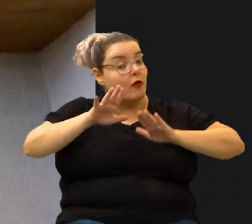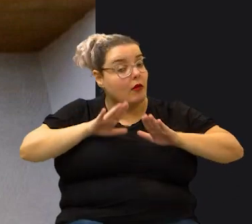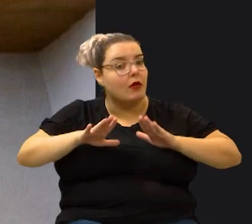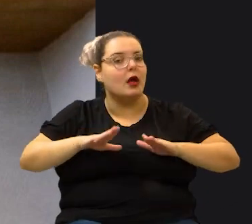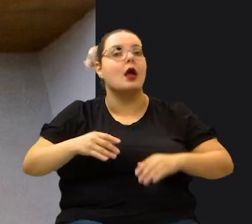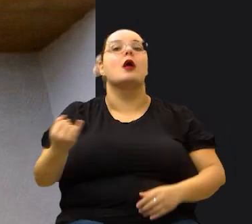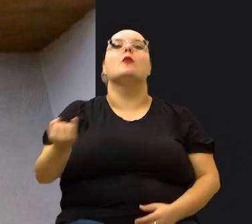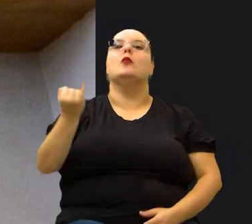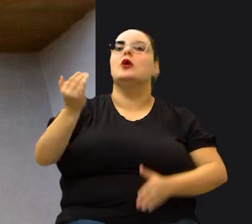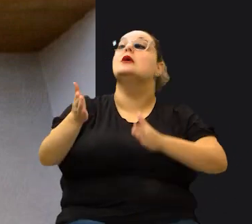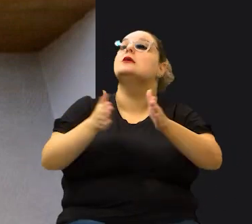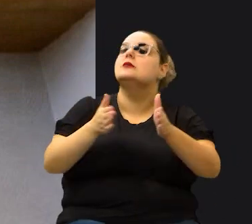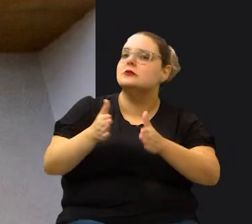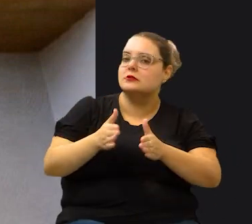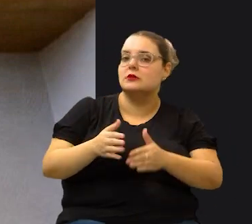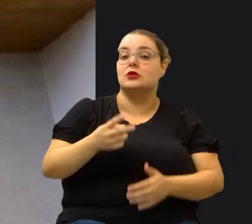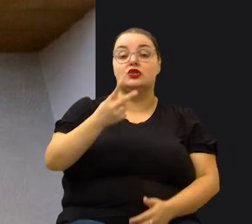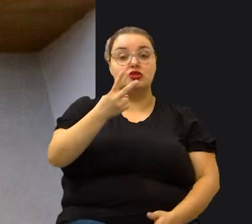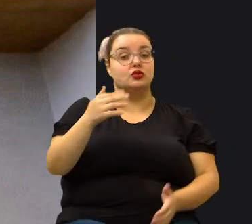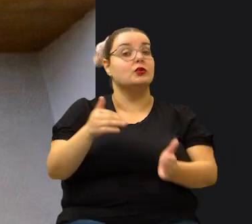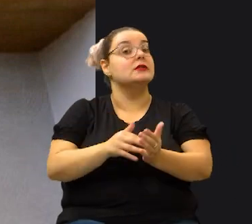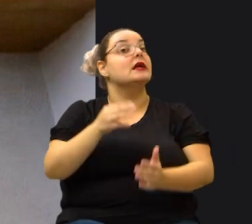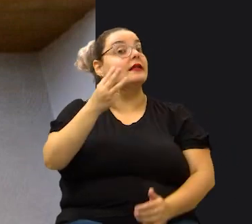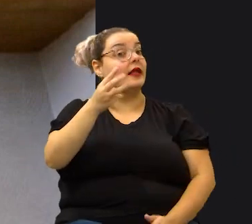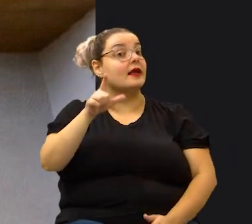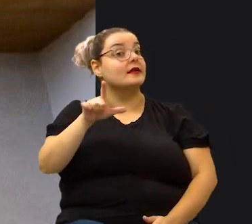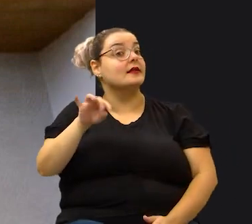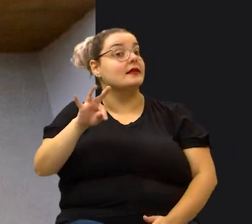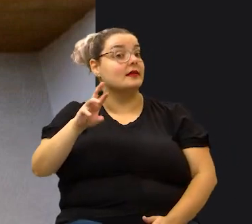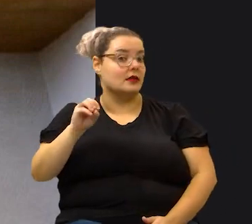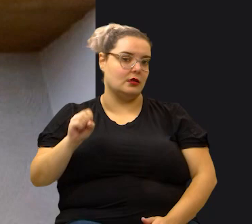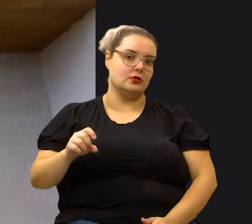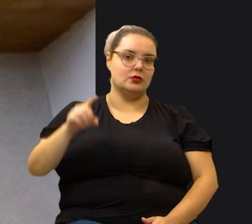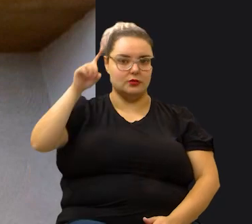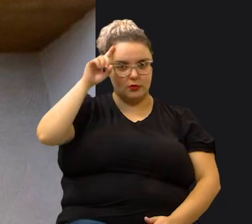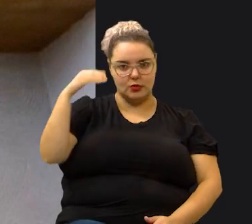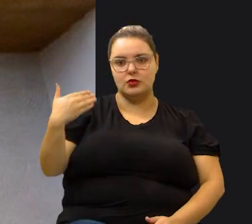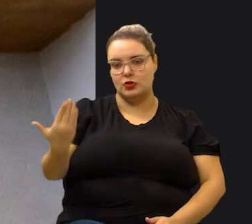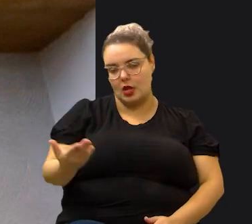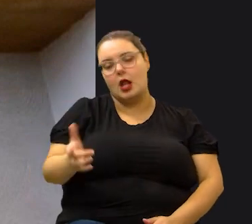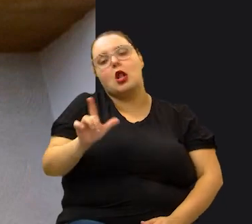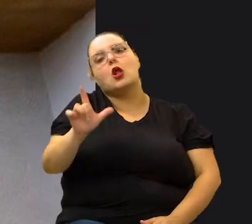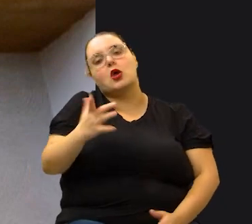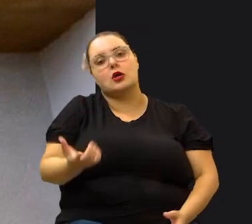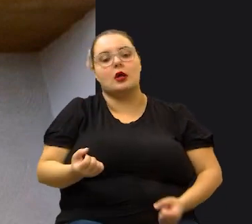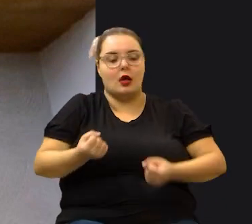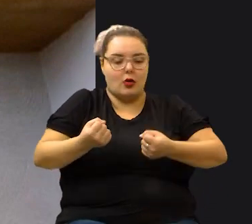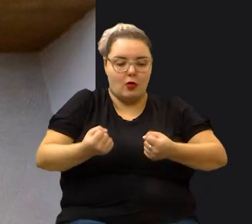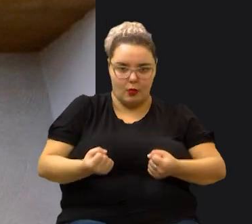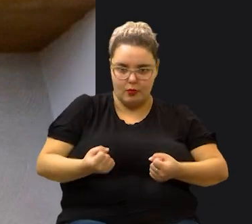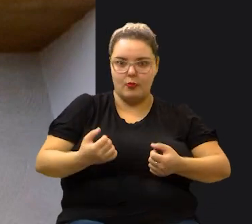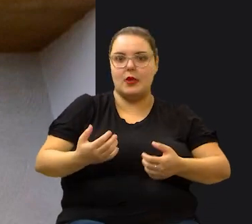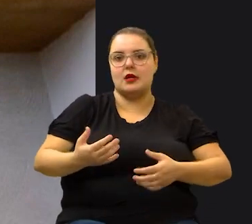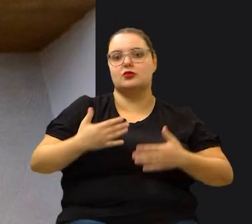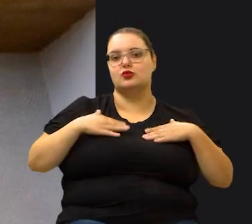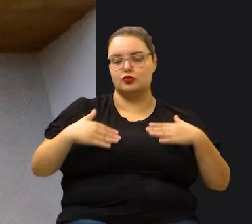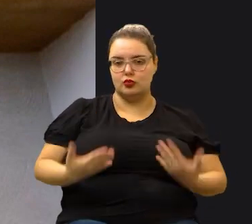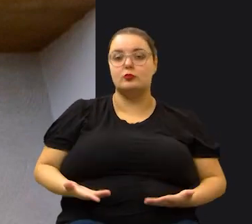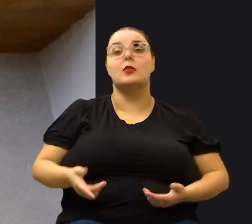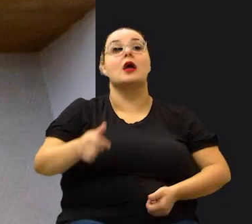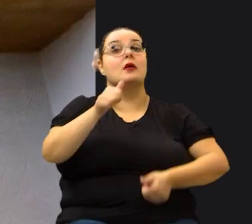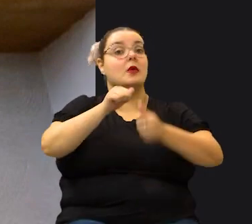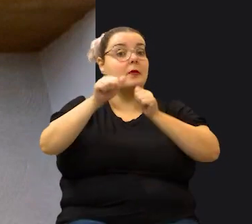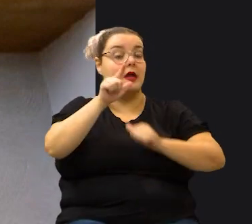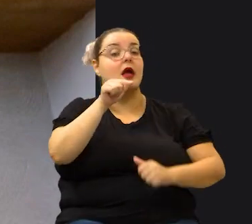sempre importante, mesmo nessa época, ingerir 2 a 3 litros de água por dia. Claro que isso é determinado de acordo com o peso, mas manter uma